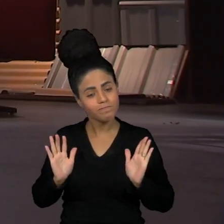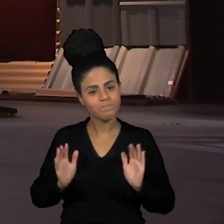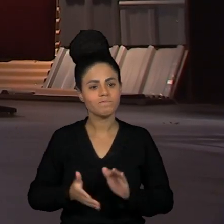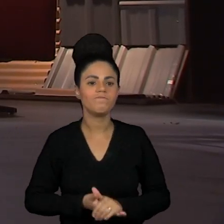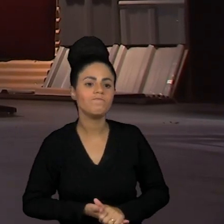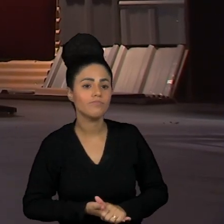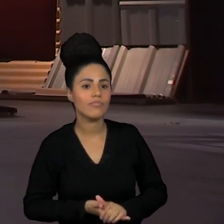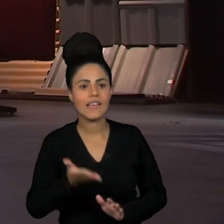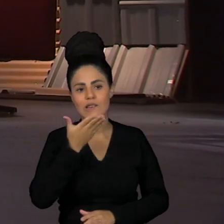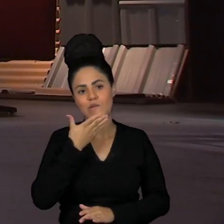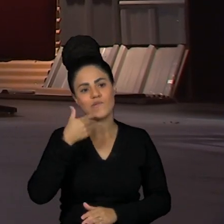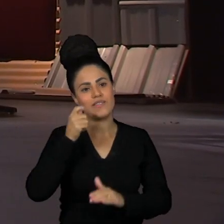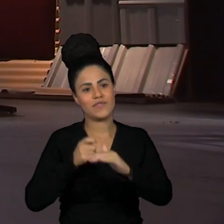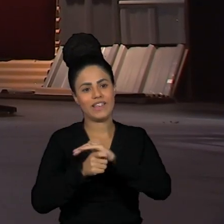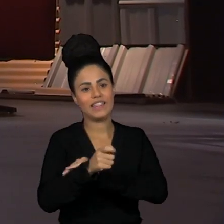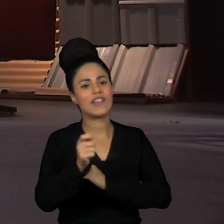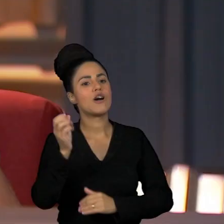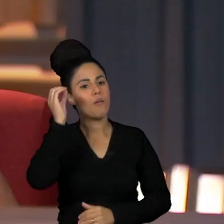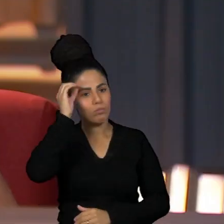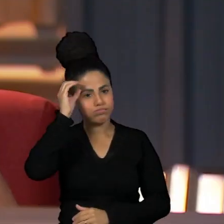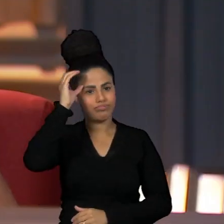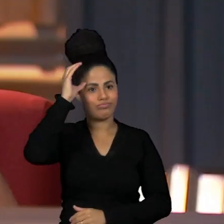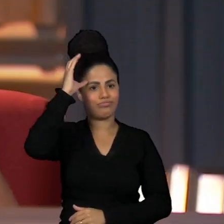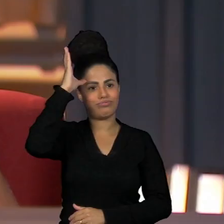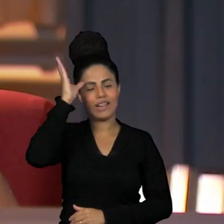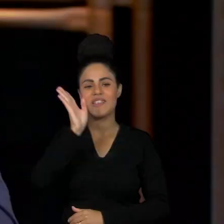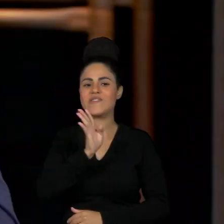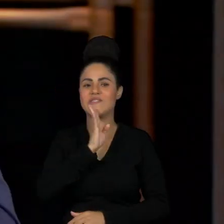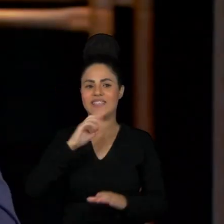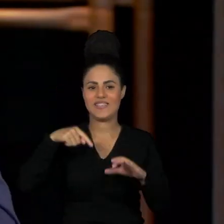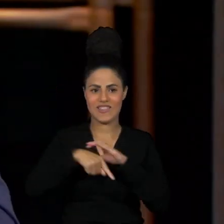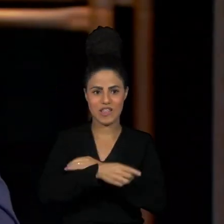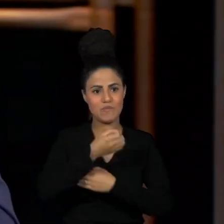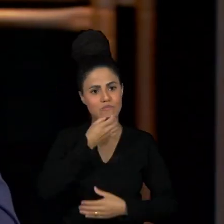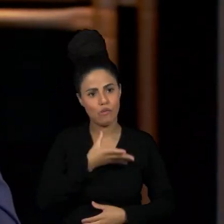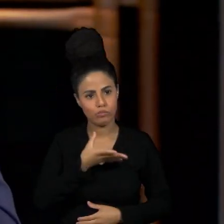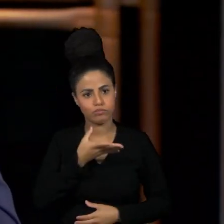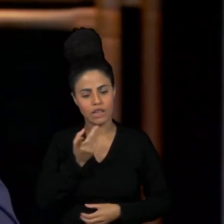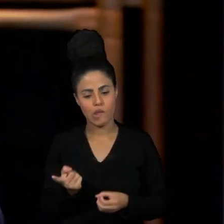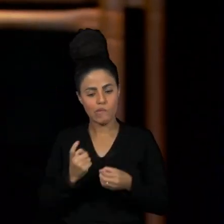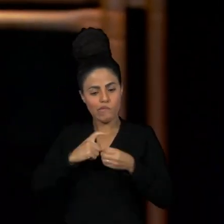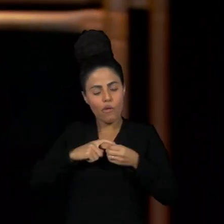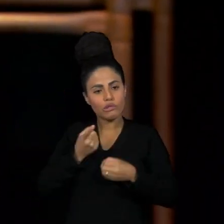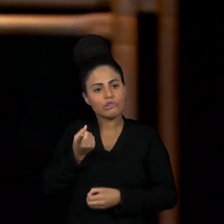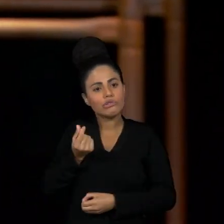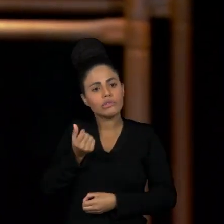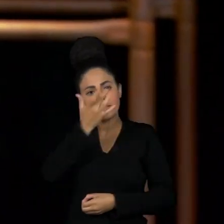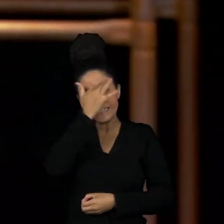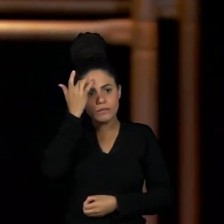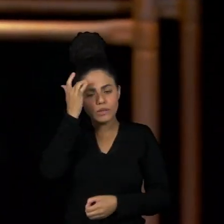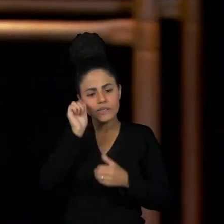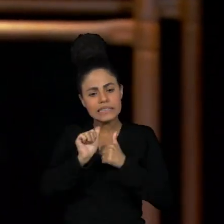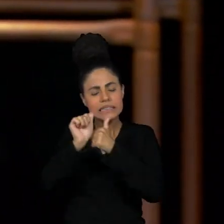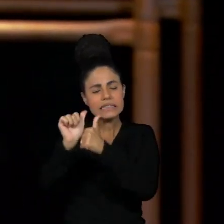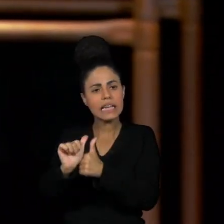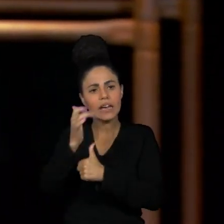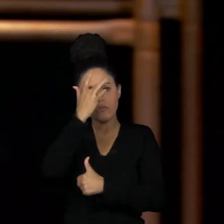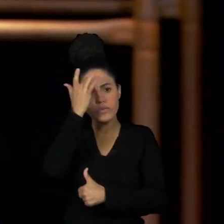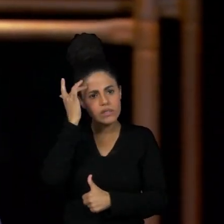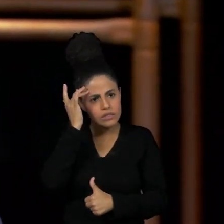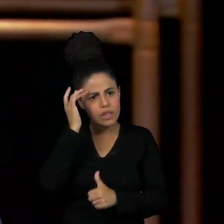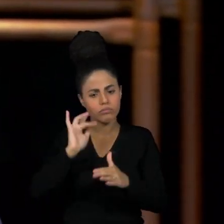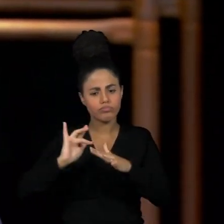melhor investimento, né? O conhecimento. Sem dúvida. Que retorno que você tem do seu trabalho? As pessoas que te seguem